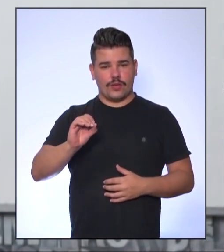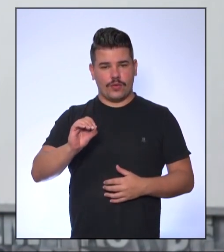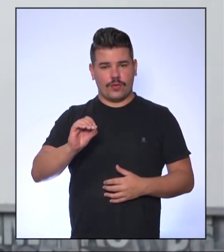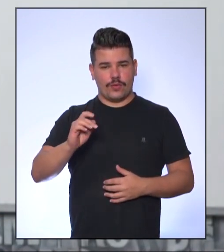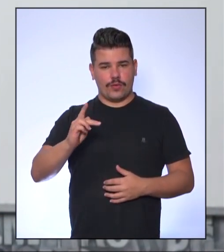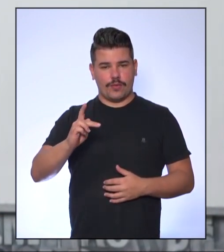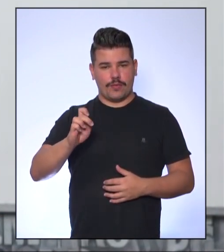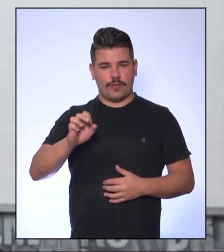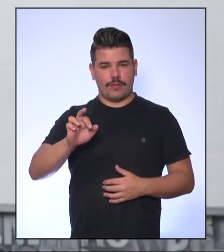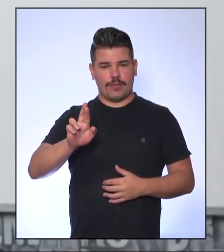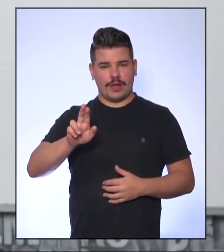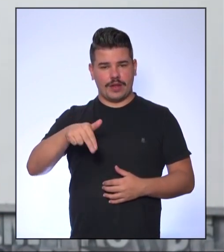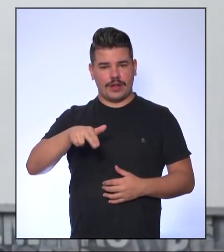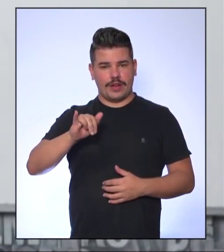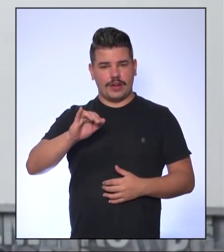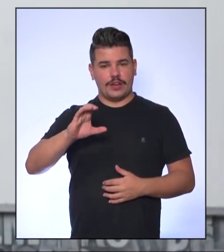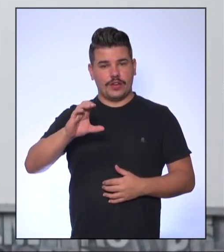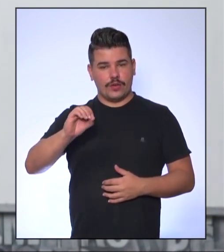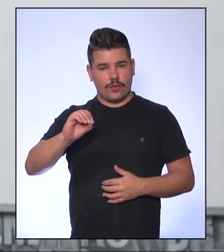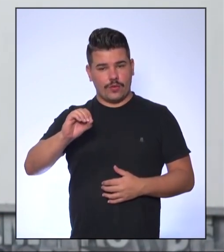mais